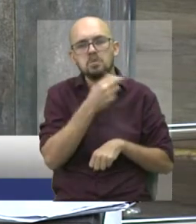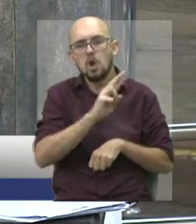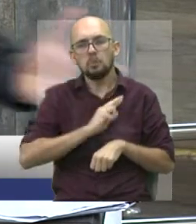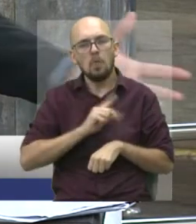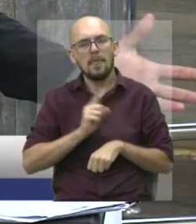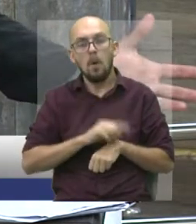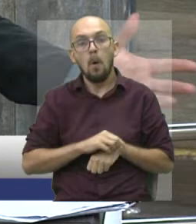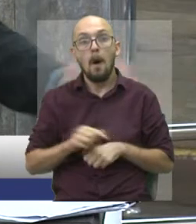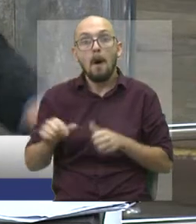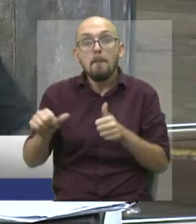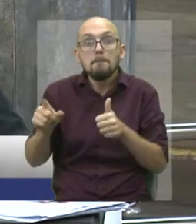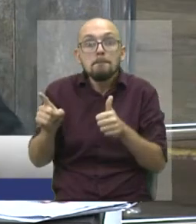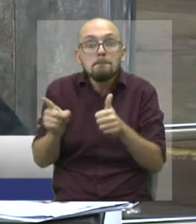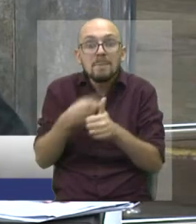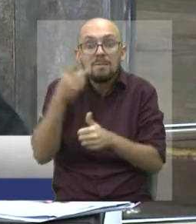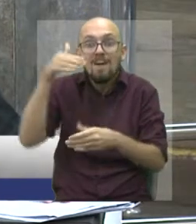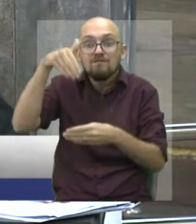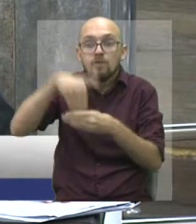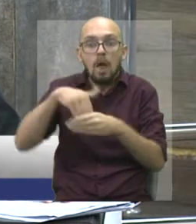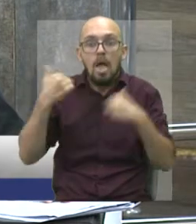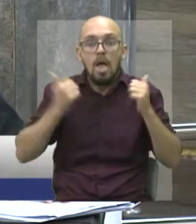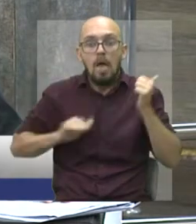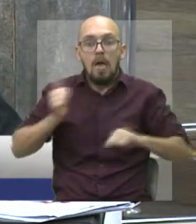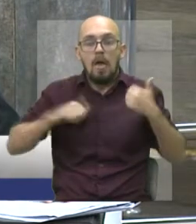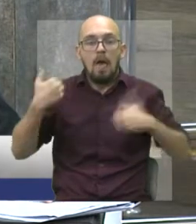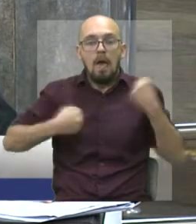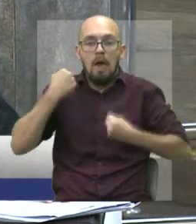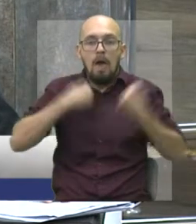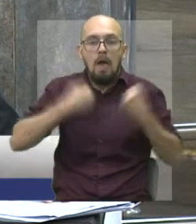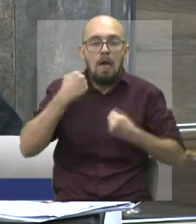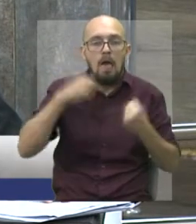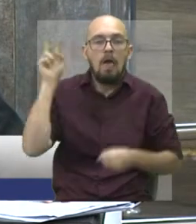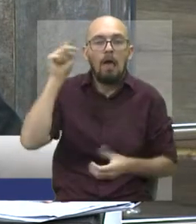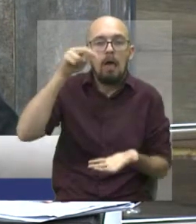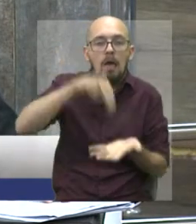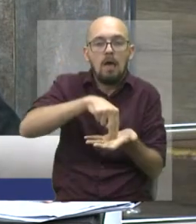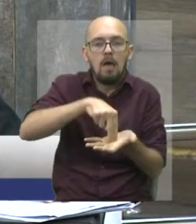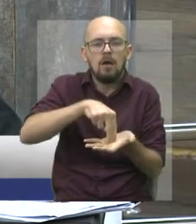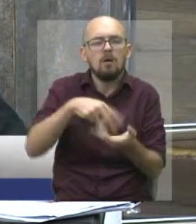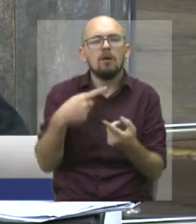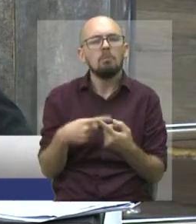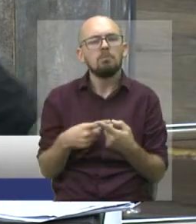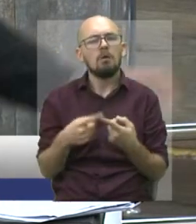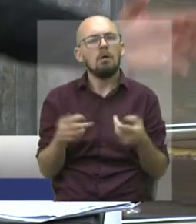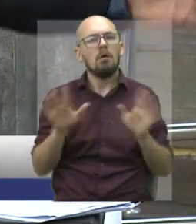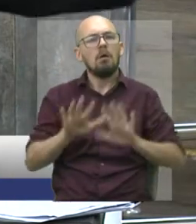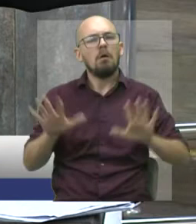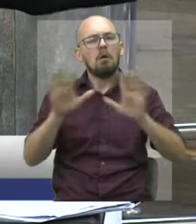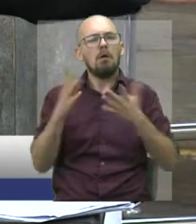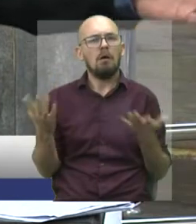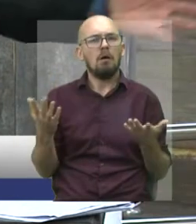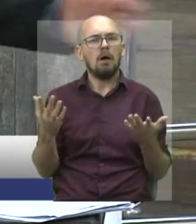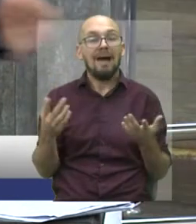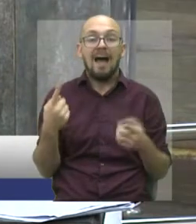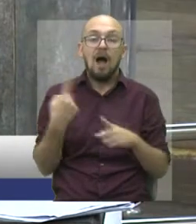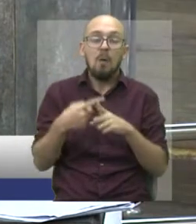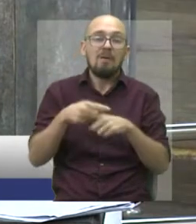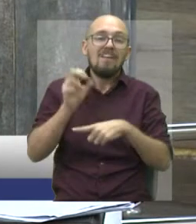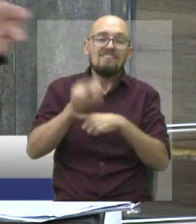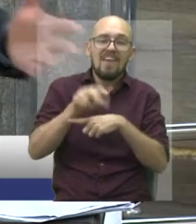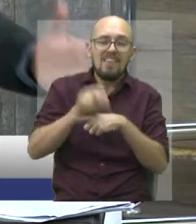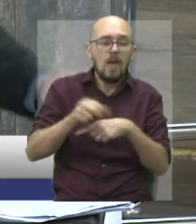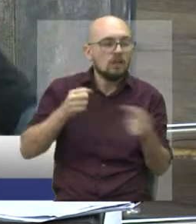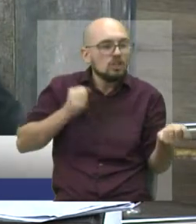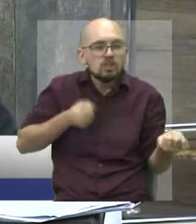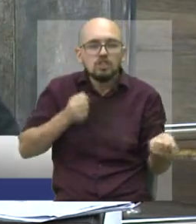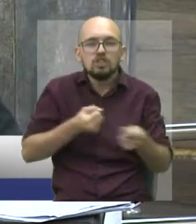primeira votação, deu desespero. Qual o motivo? Aí vai falar que joga o veneno nos